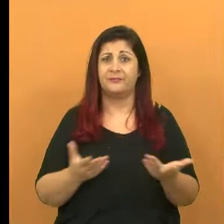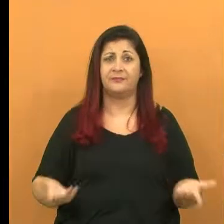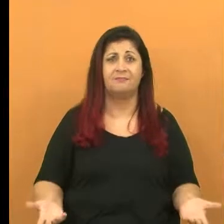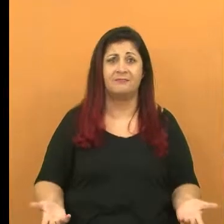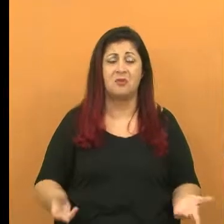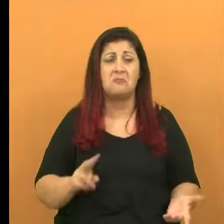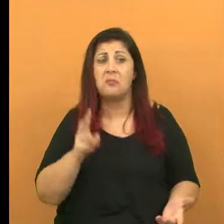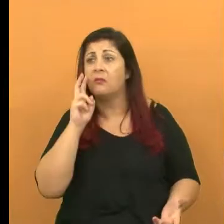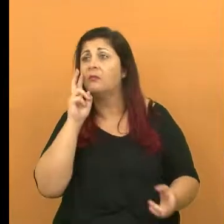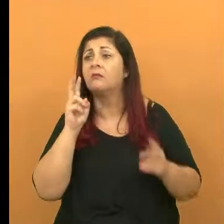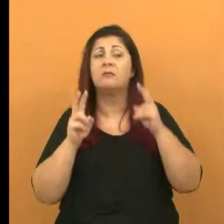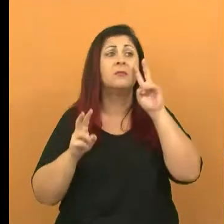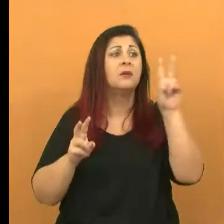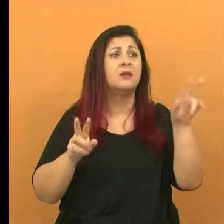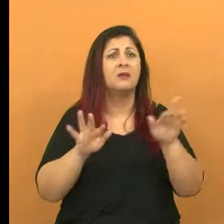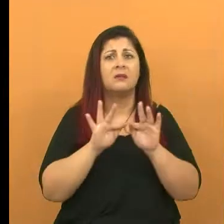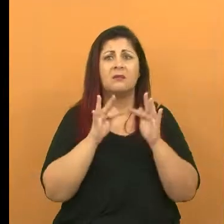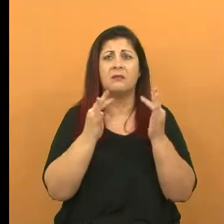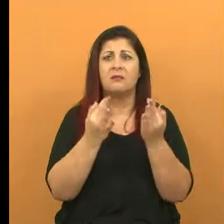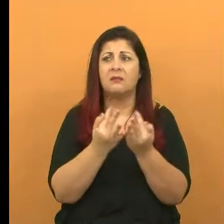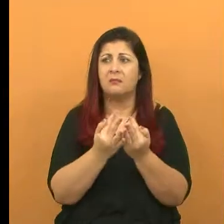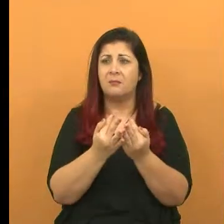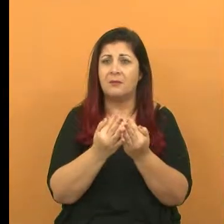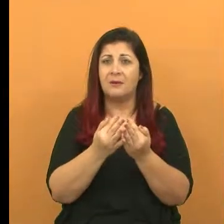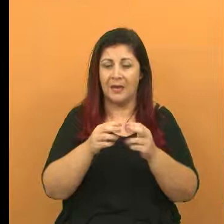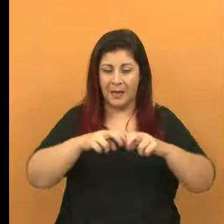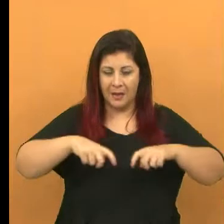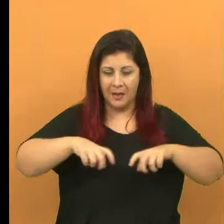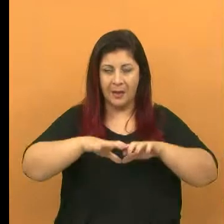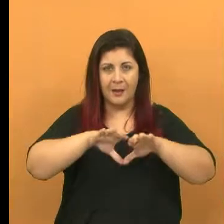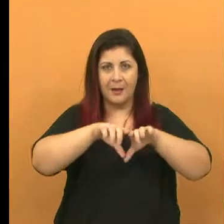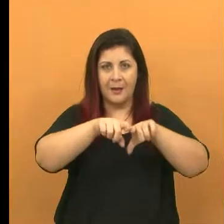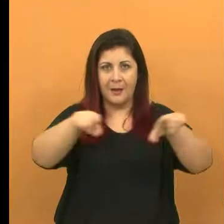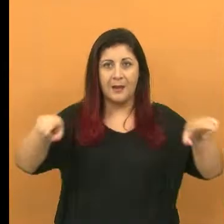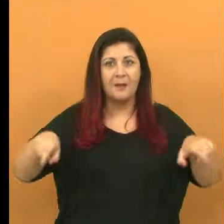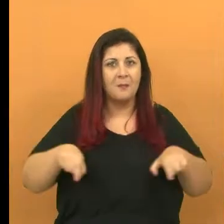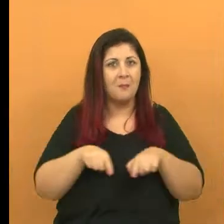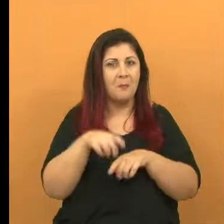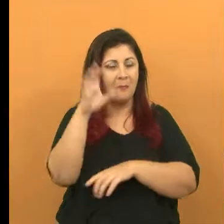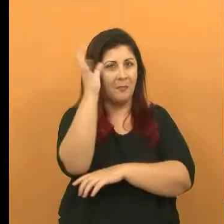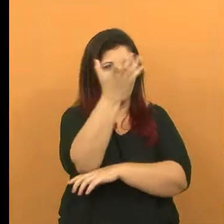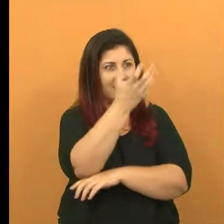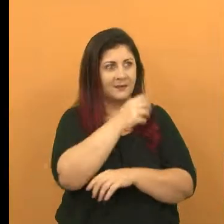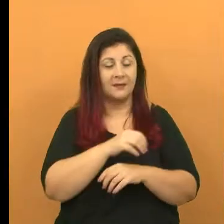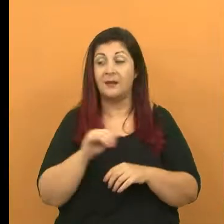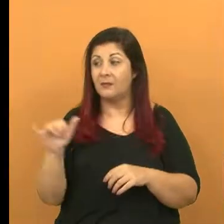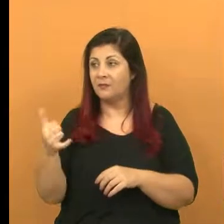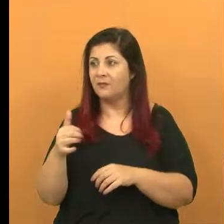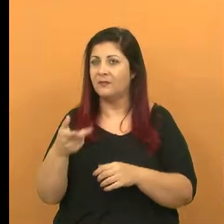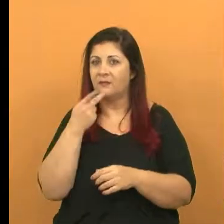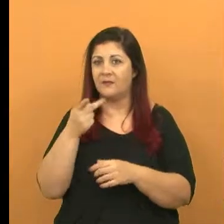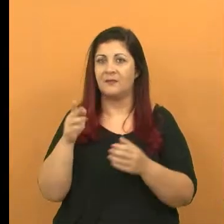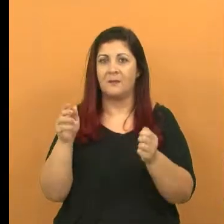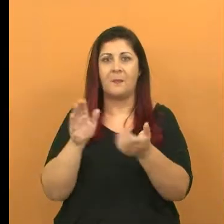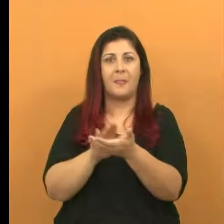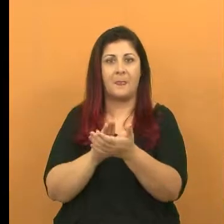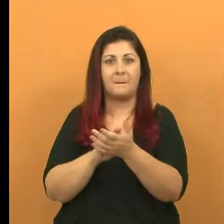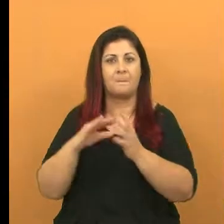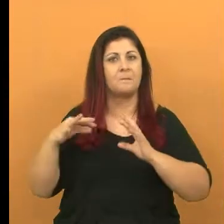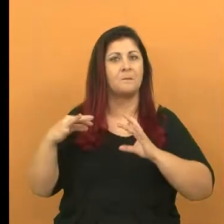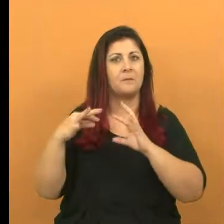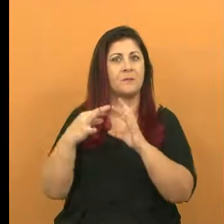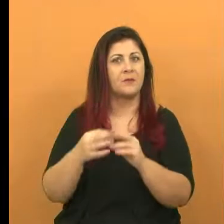gente não vê mais a família utilizando as praças, né? E aqui, falando em praças, eu já parabenizo todos os